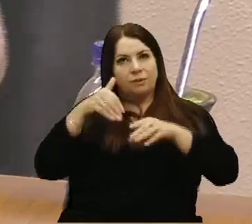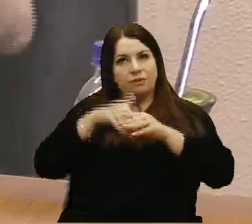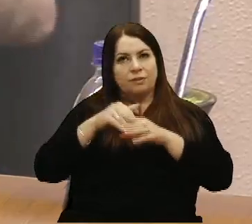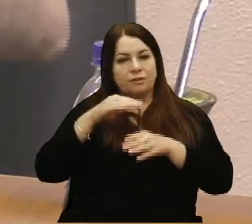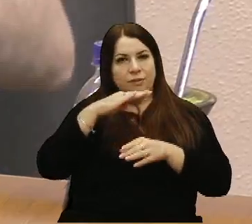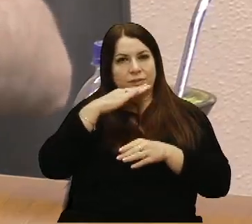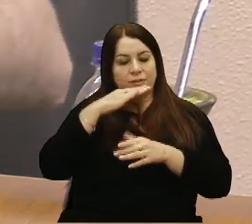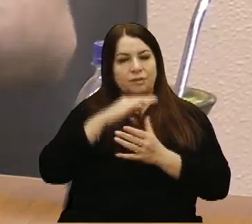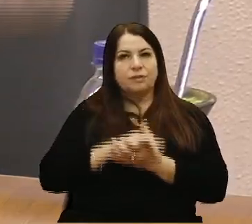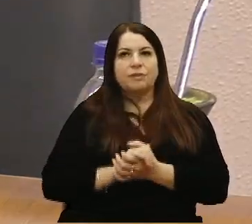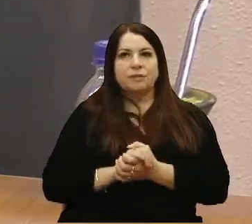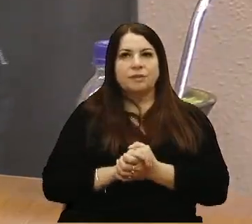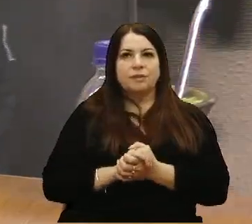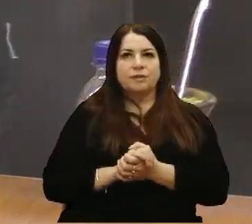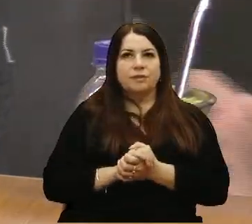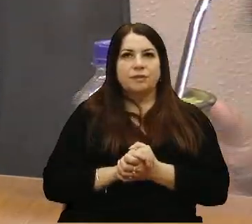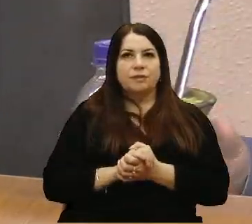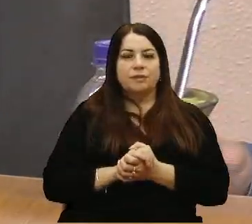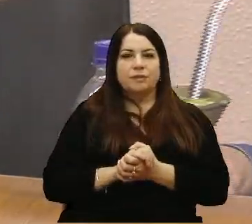Alexandre Bortoluz.